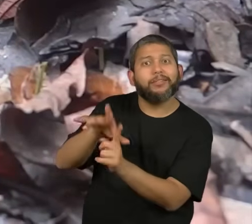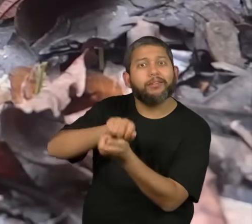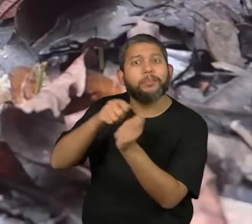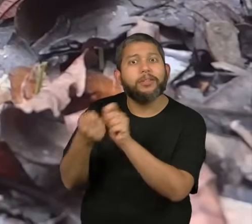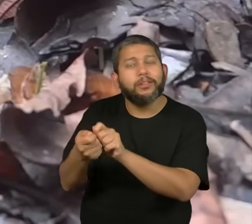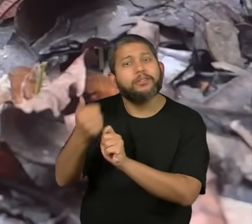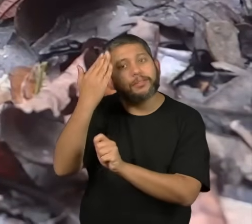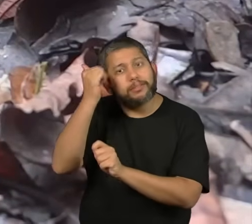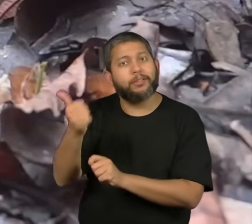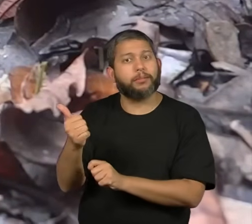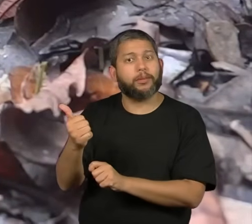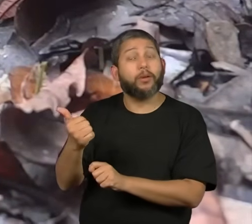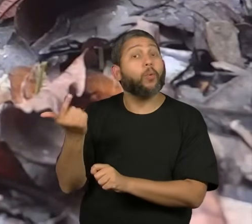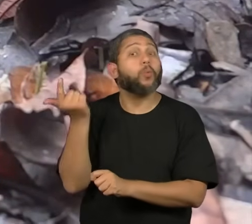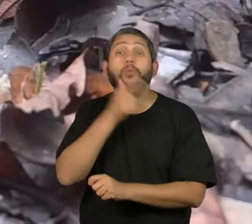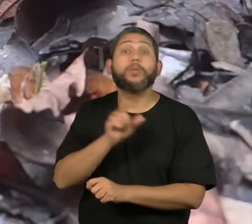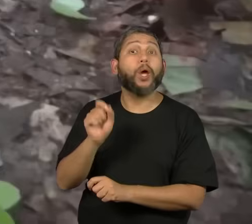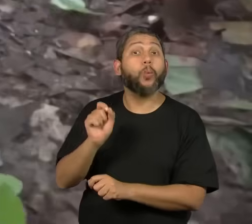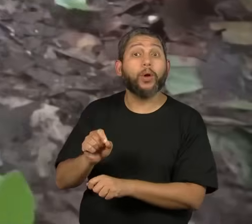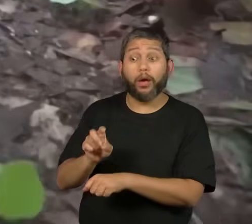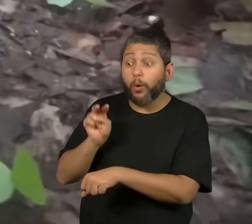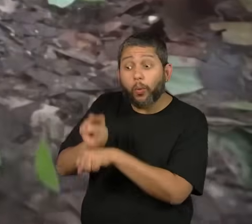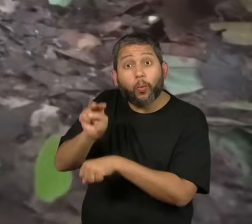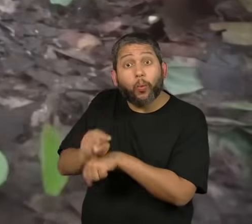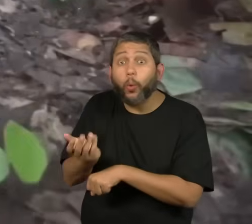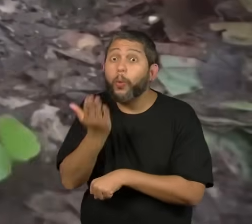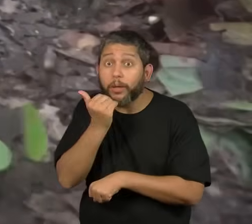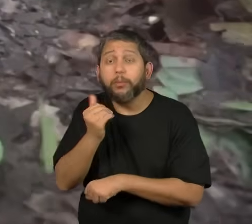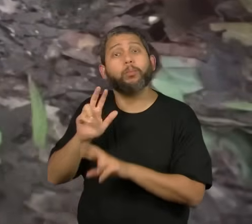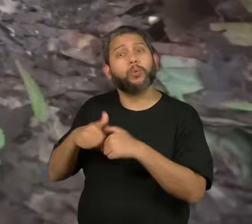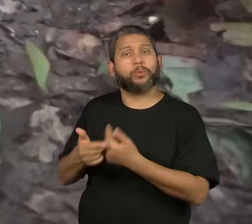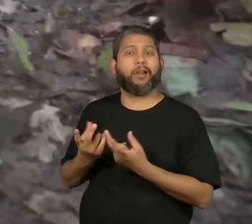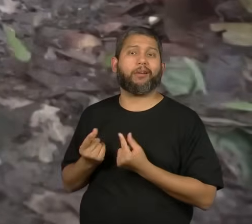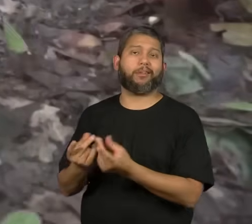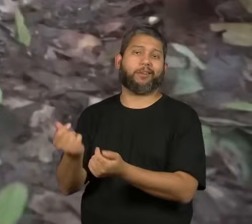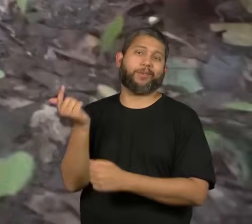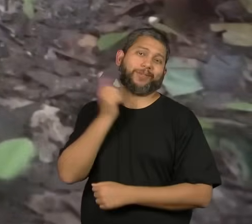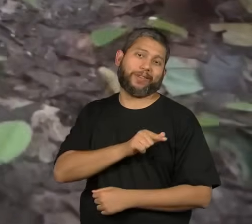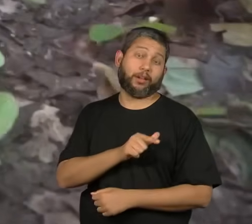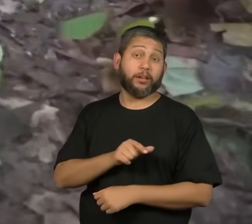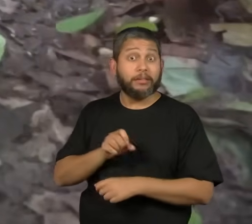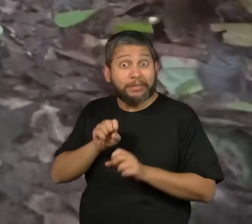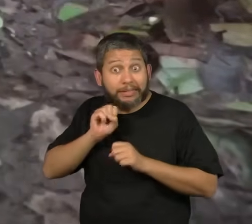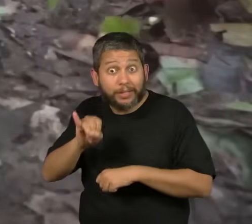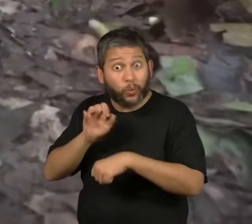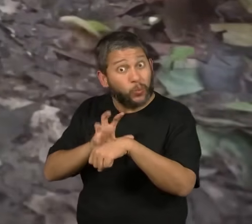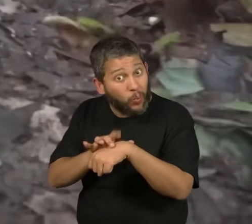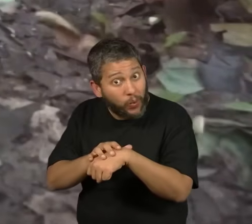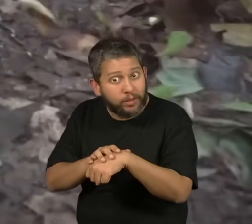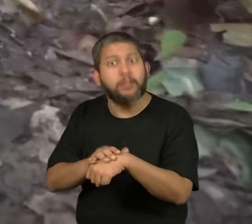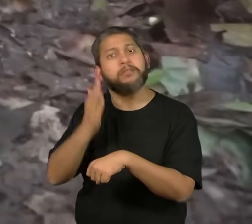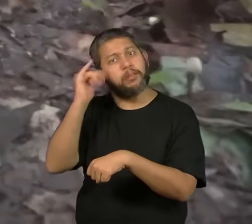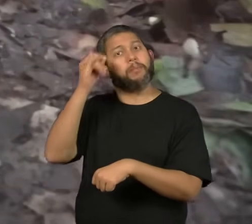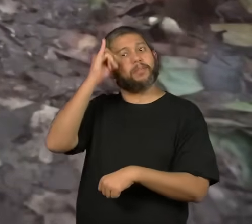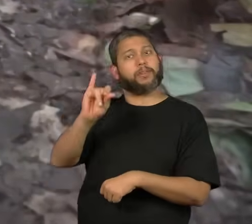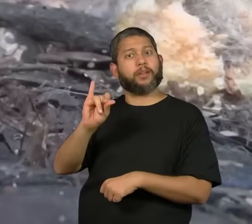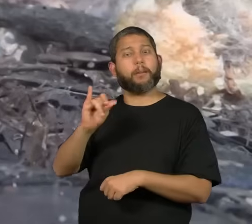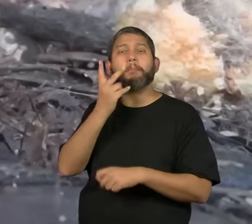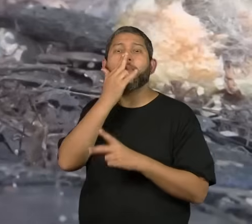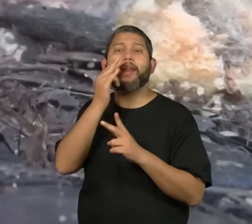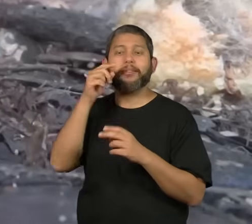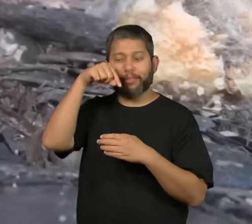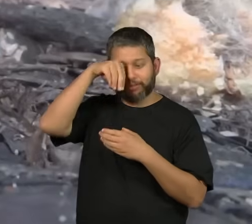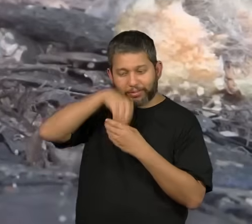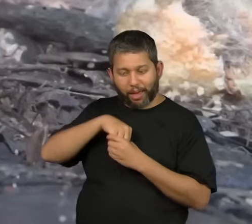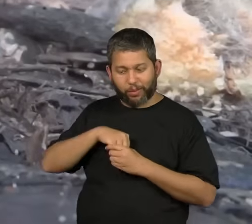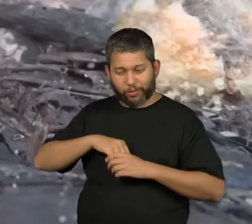sobrevive graças à habilidade de cultivar o próprio alimento e de lidar com doenças, fortalecendo o sistema imunológico de